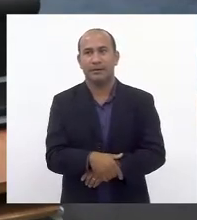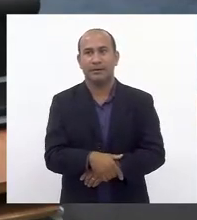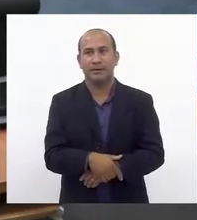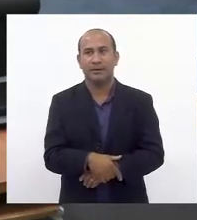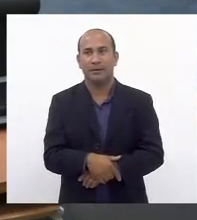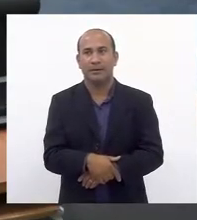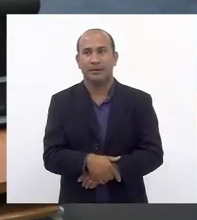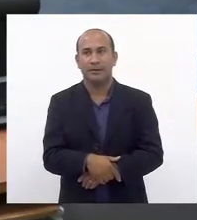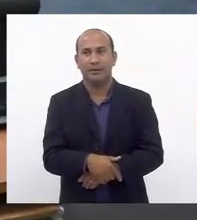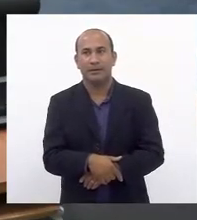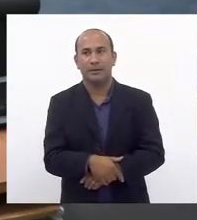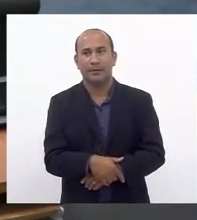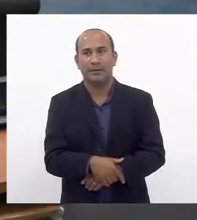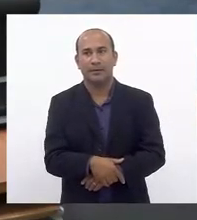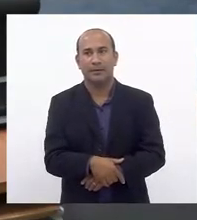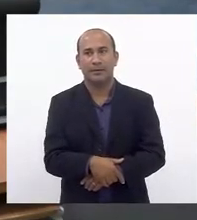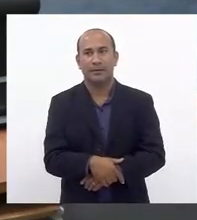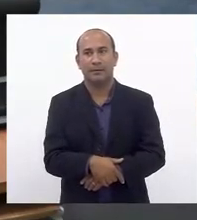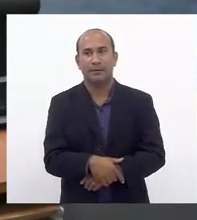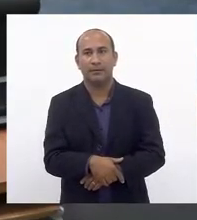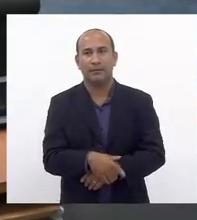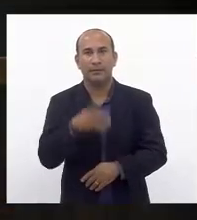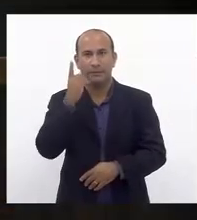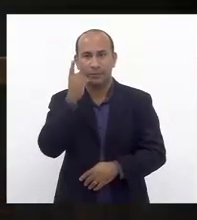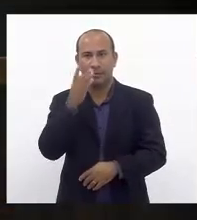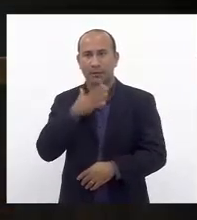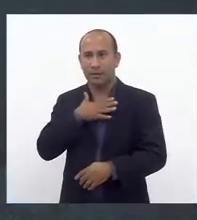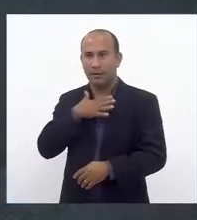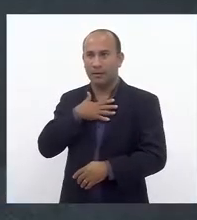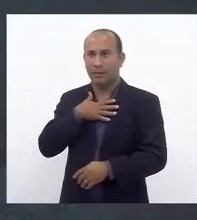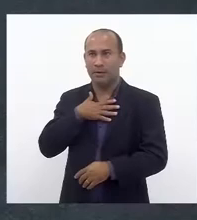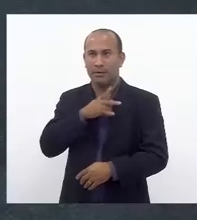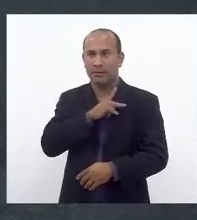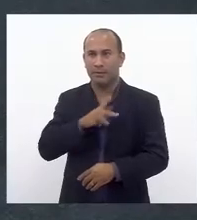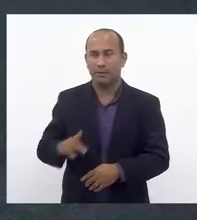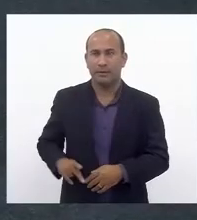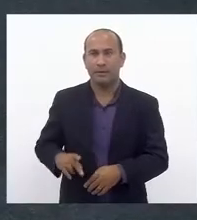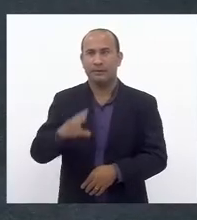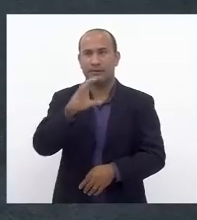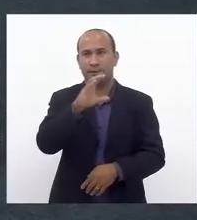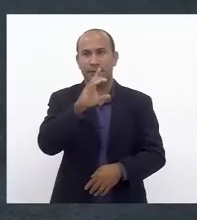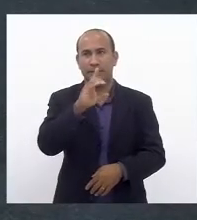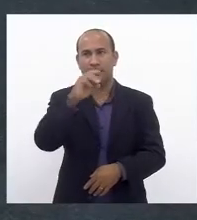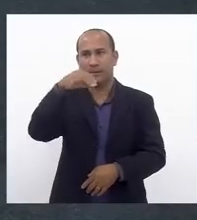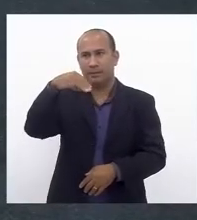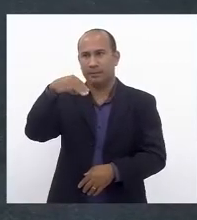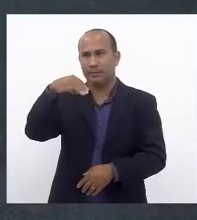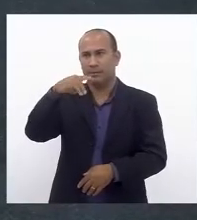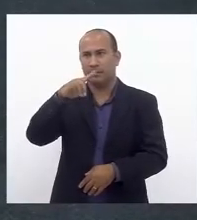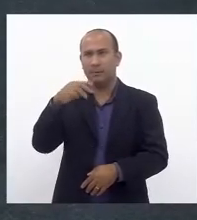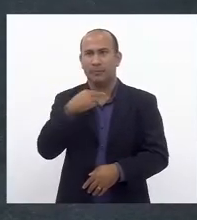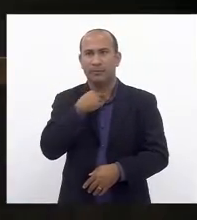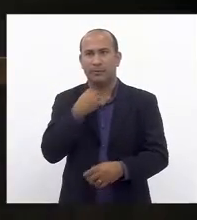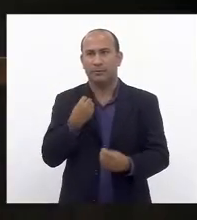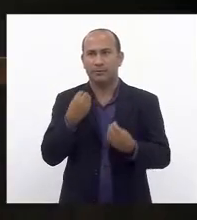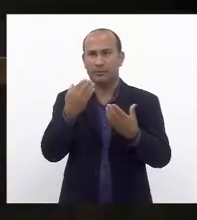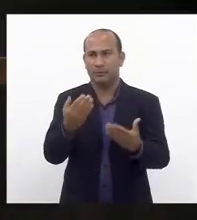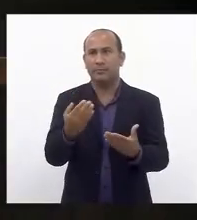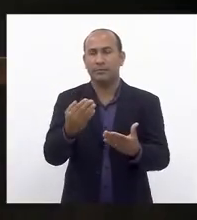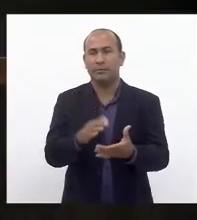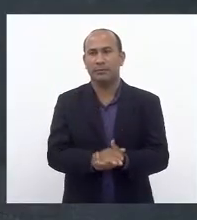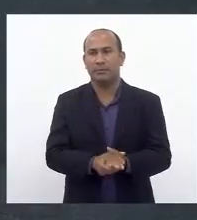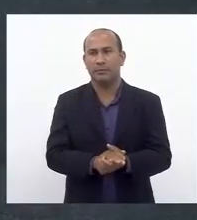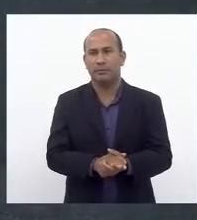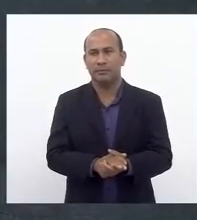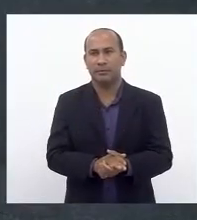Presidenta, então, eu, como presidenta da CDDM, também não poderia dar não o parecer,